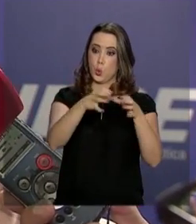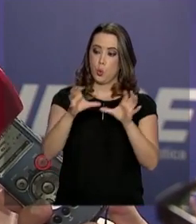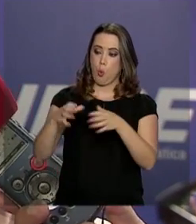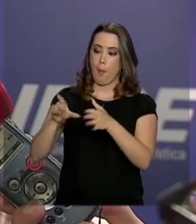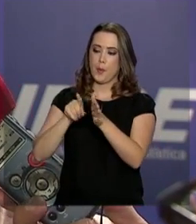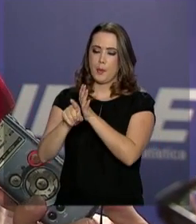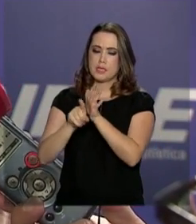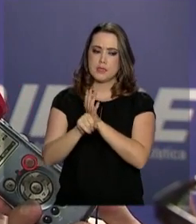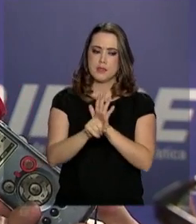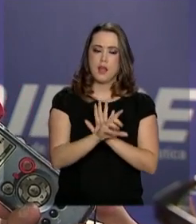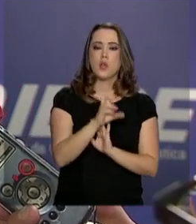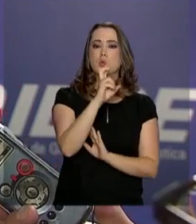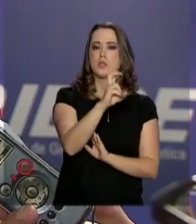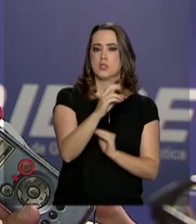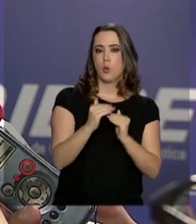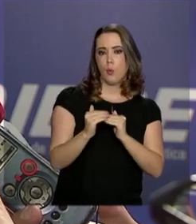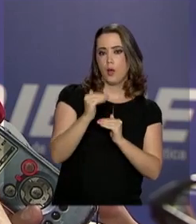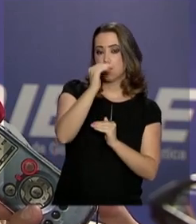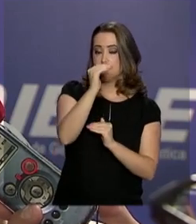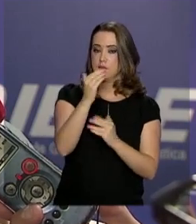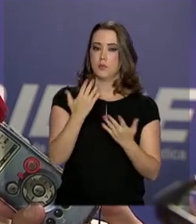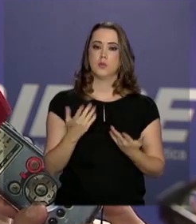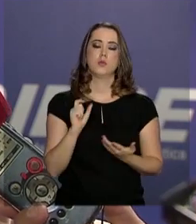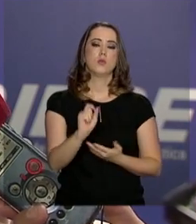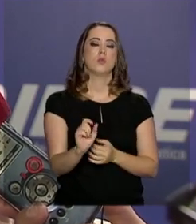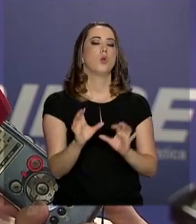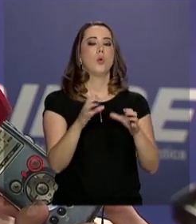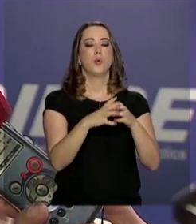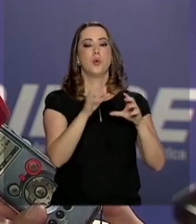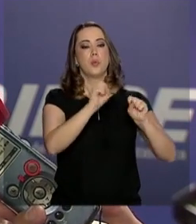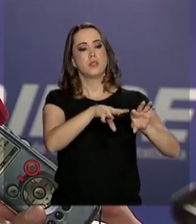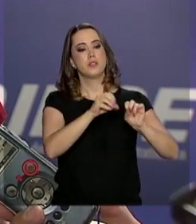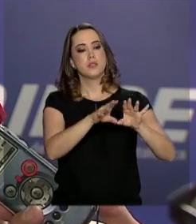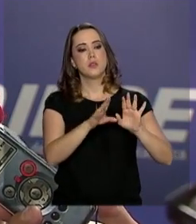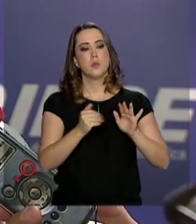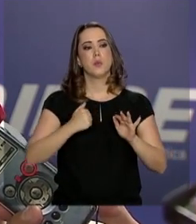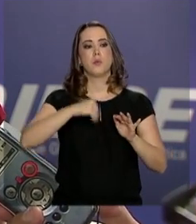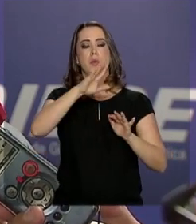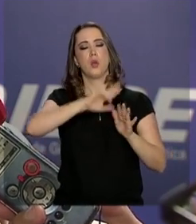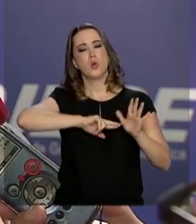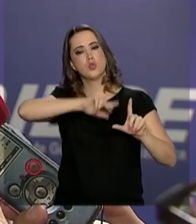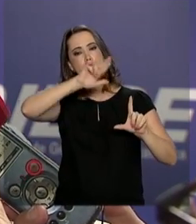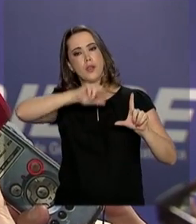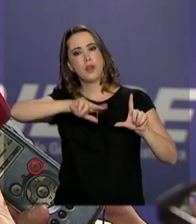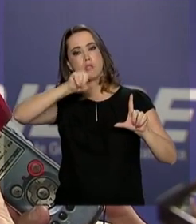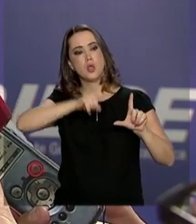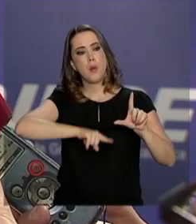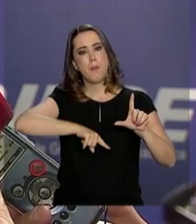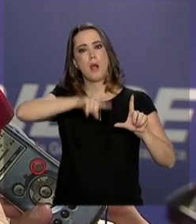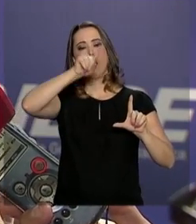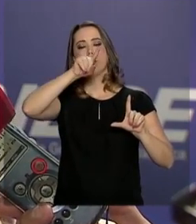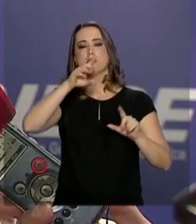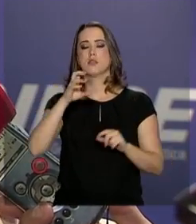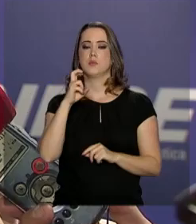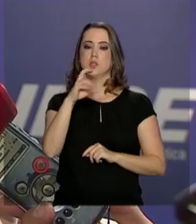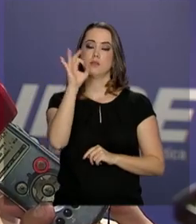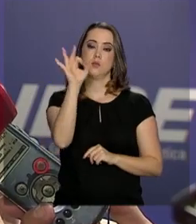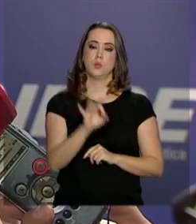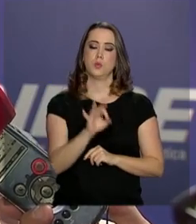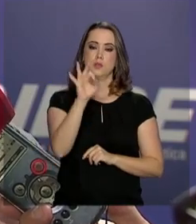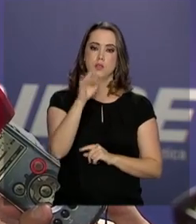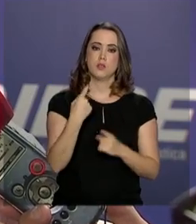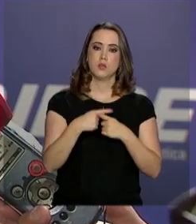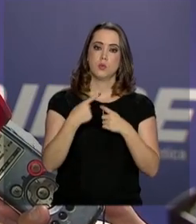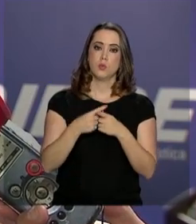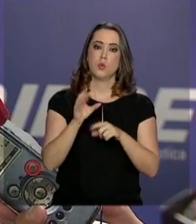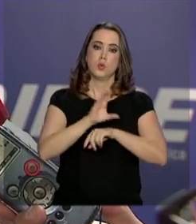IBGE, 5 deles ficaram acima desse resultado. O grupo Educação foi o que apresentou maior variação, acima de 5%, por conta